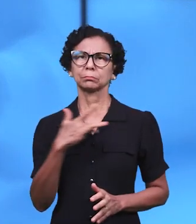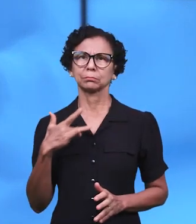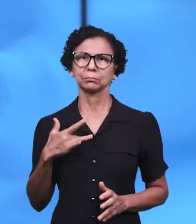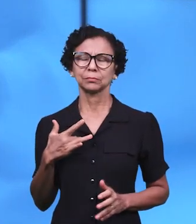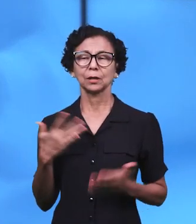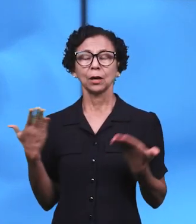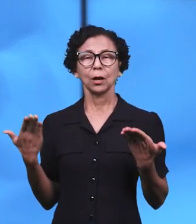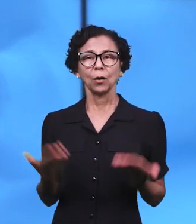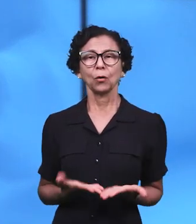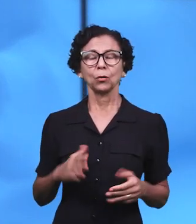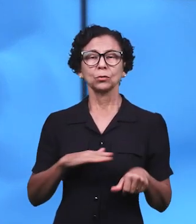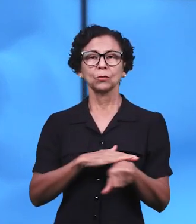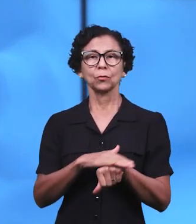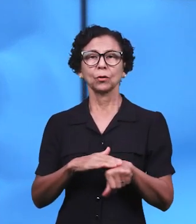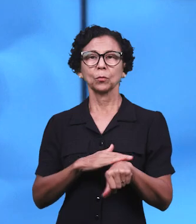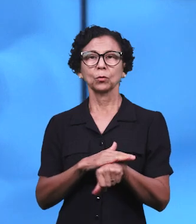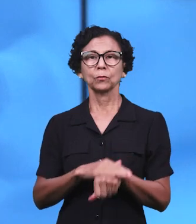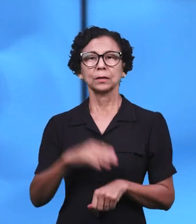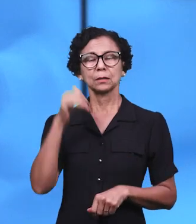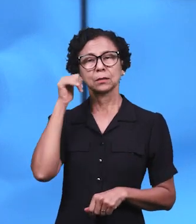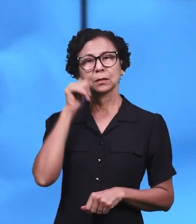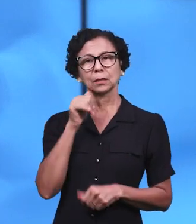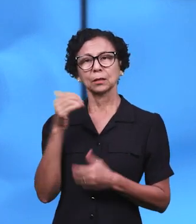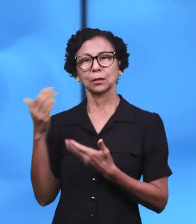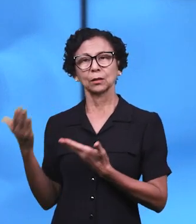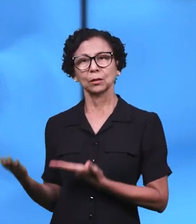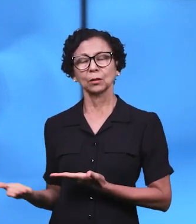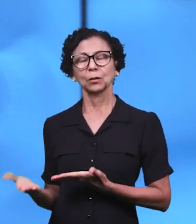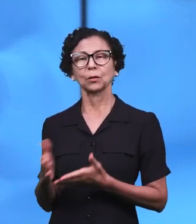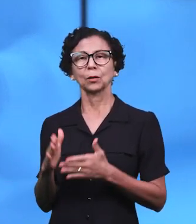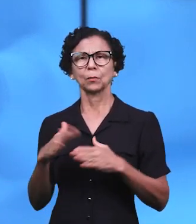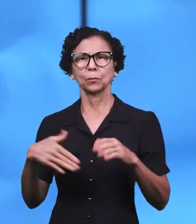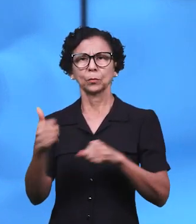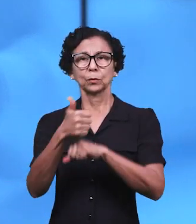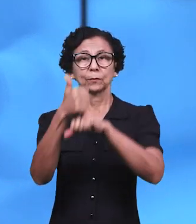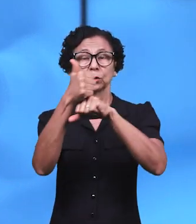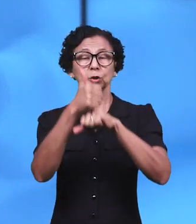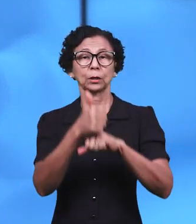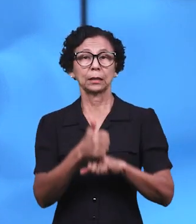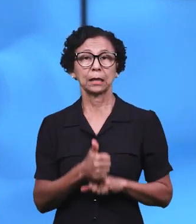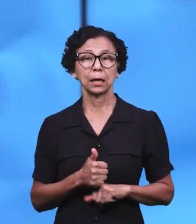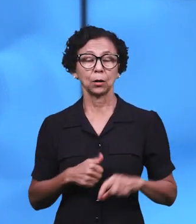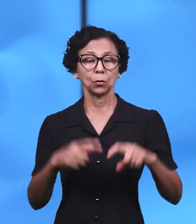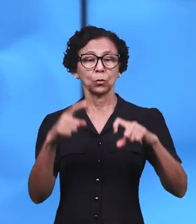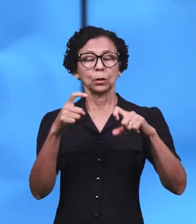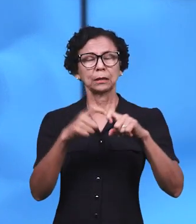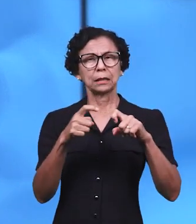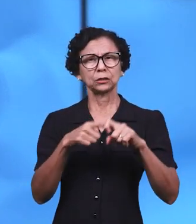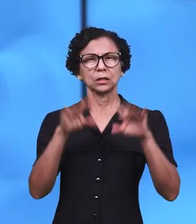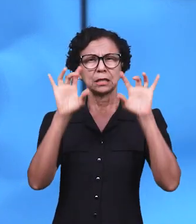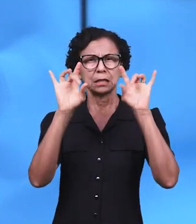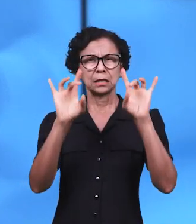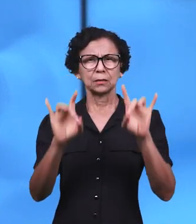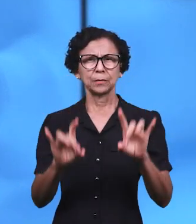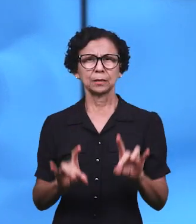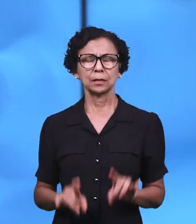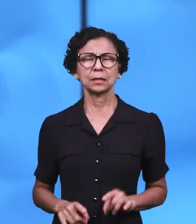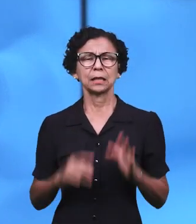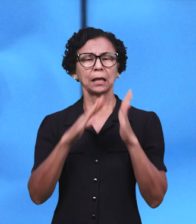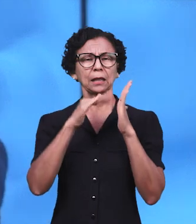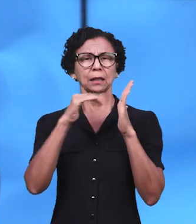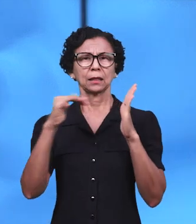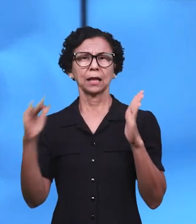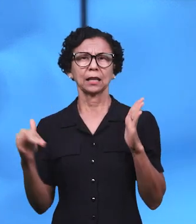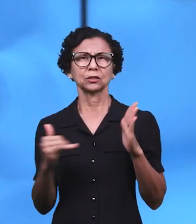conversar com a nossa querida doutora, convidada Gabriela Massal. Ela é cirurgiã dentista e especialista em odontologia